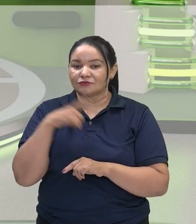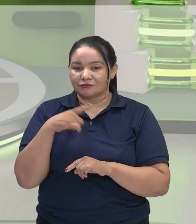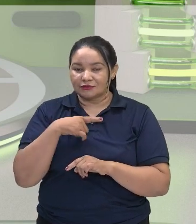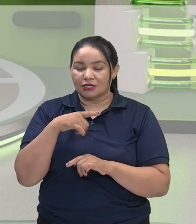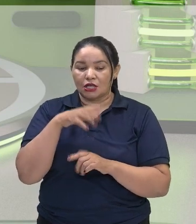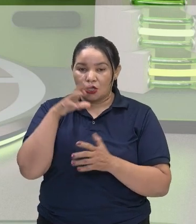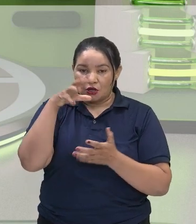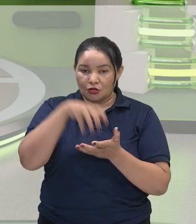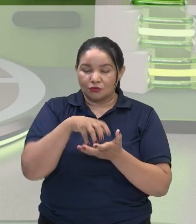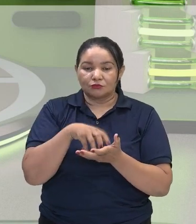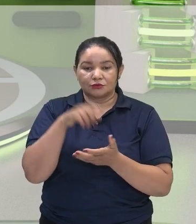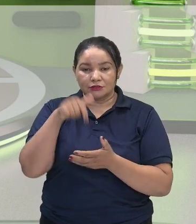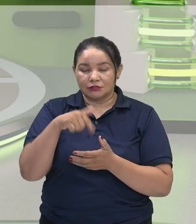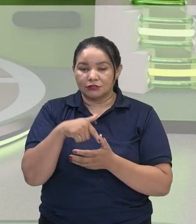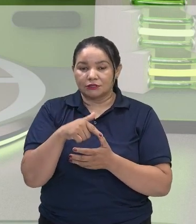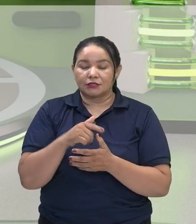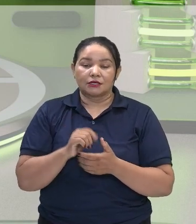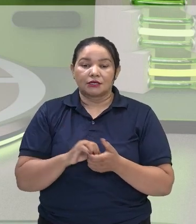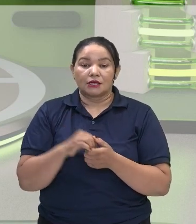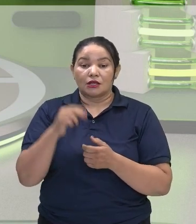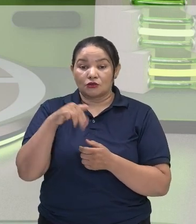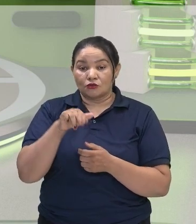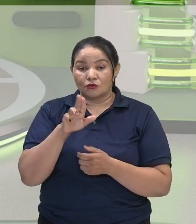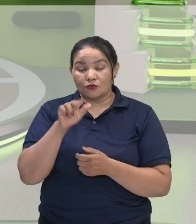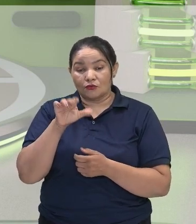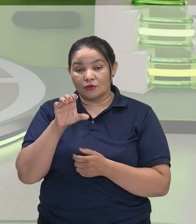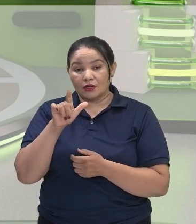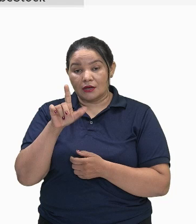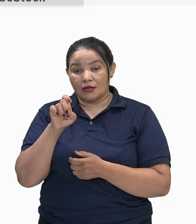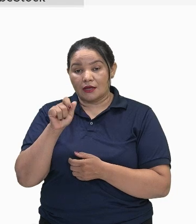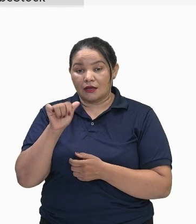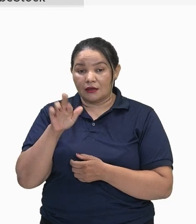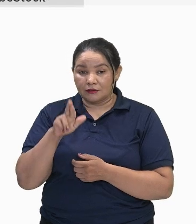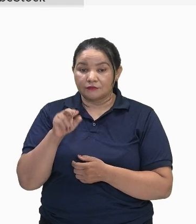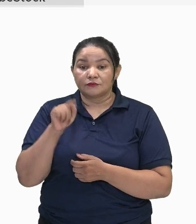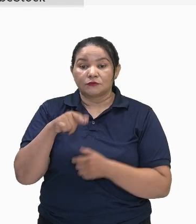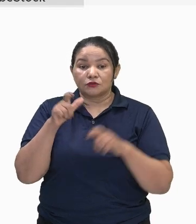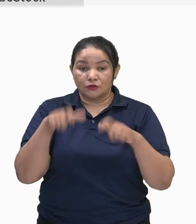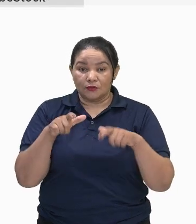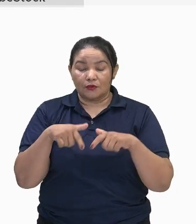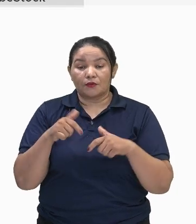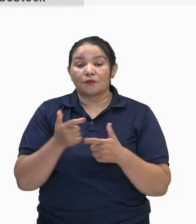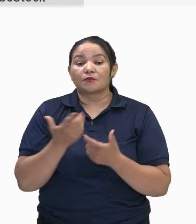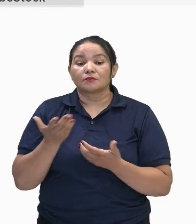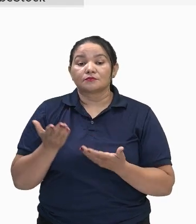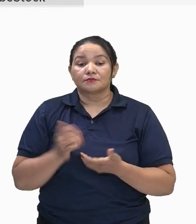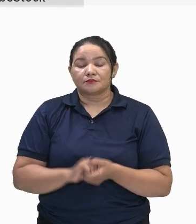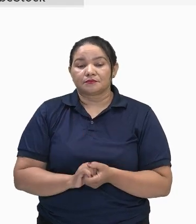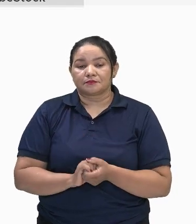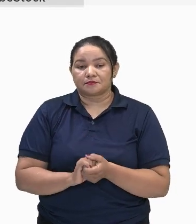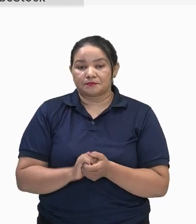tá? E a gente vai ver aonde estão localizadas elas. Então, observe aí que